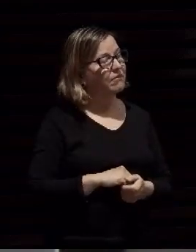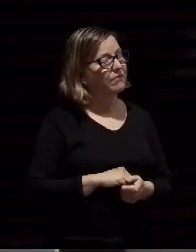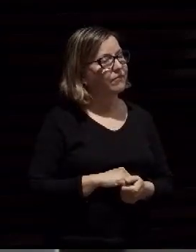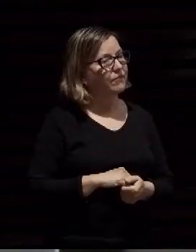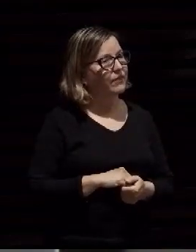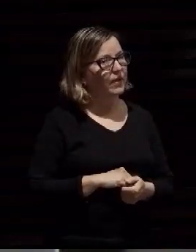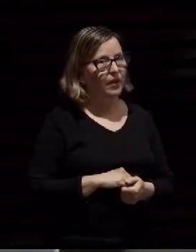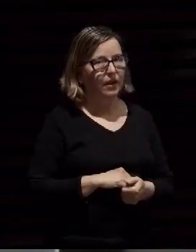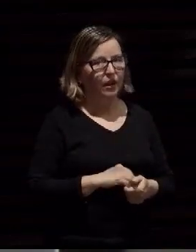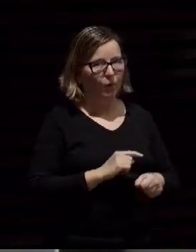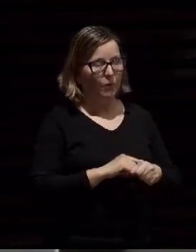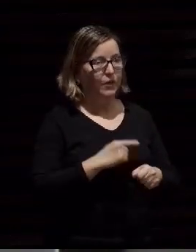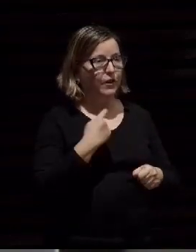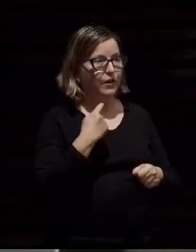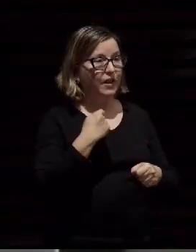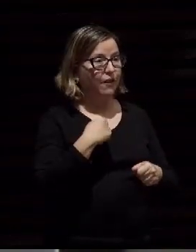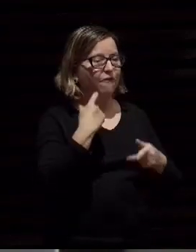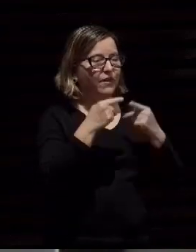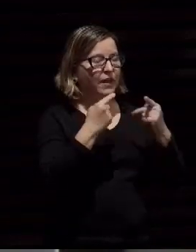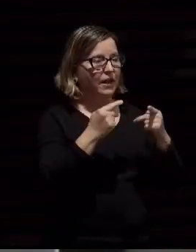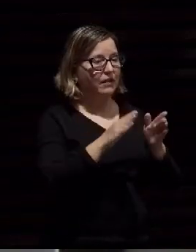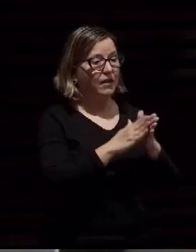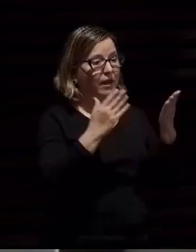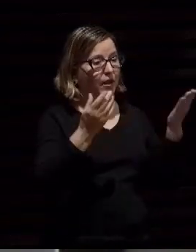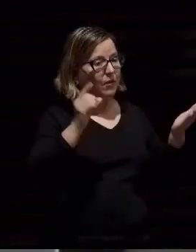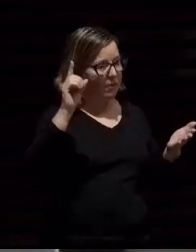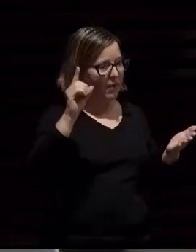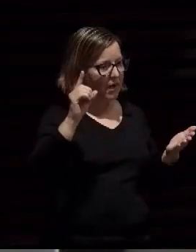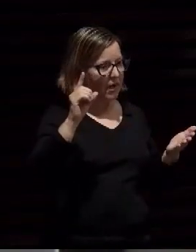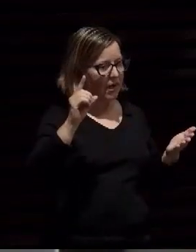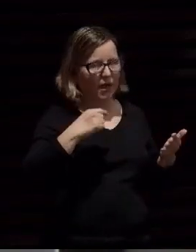Quando eu disse a Bíblia, ele estava dirigindo, e ele estava a